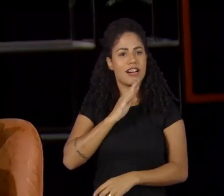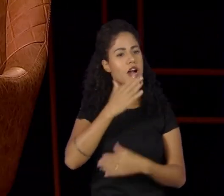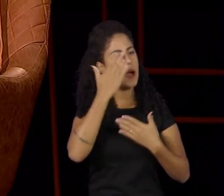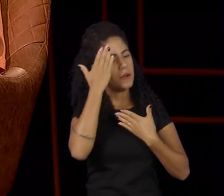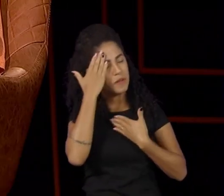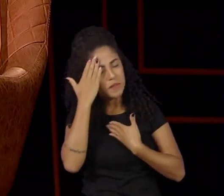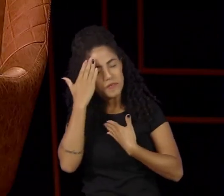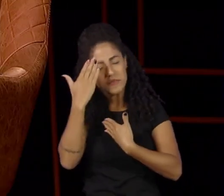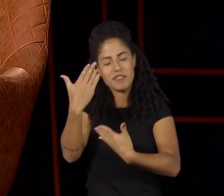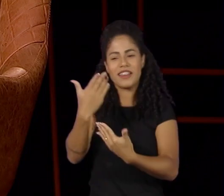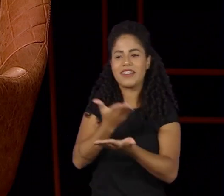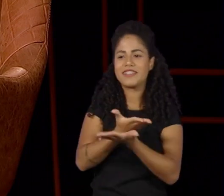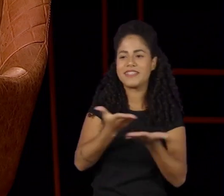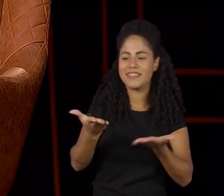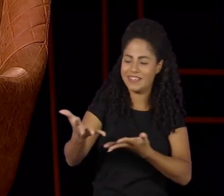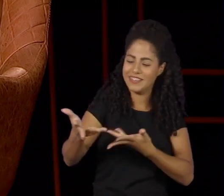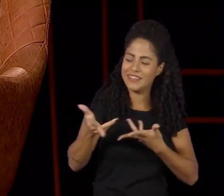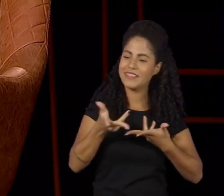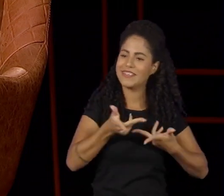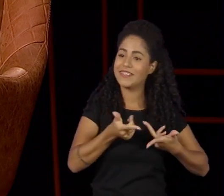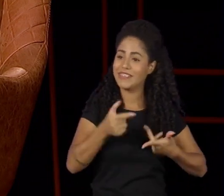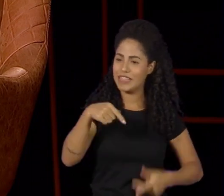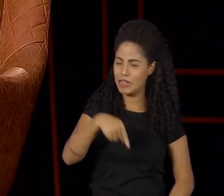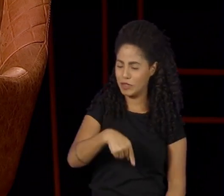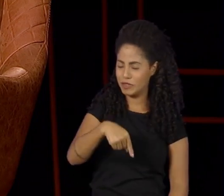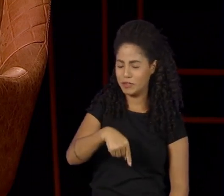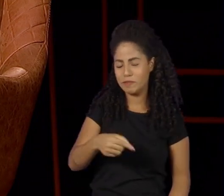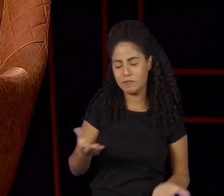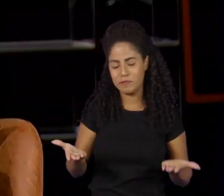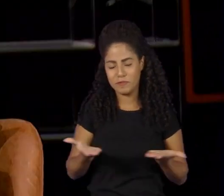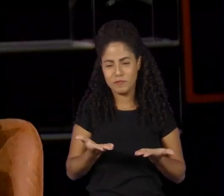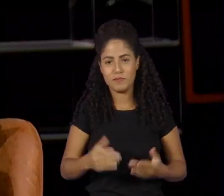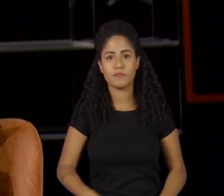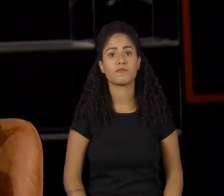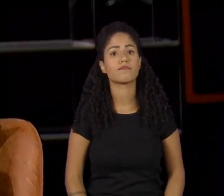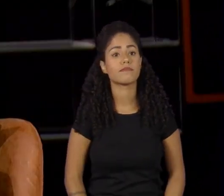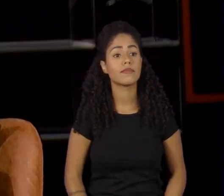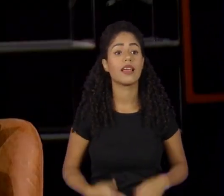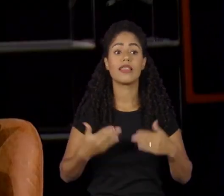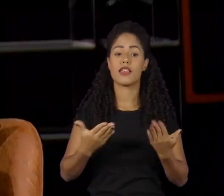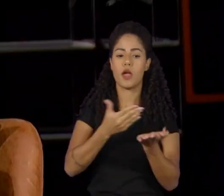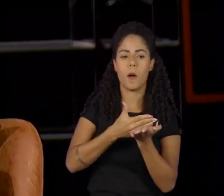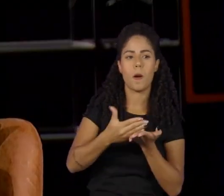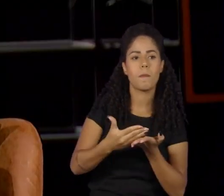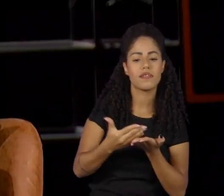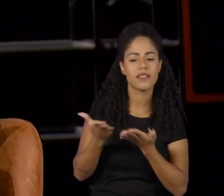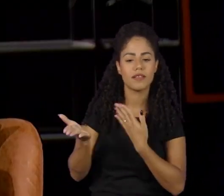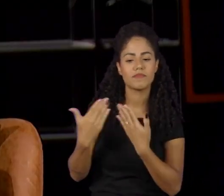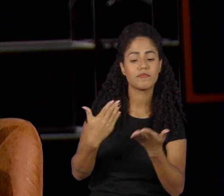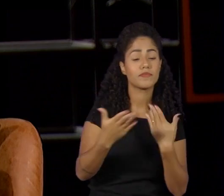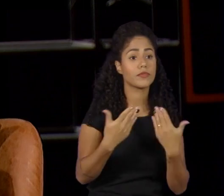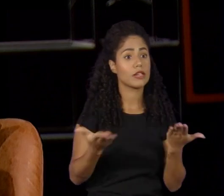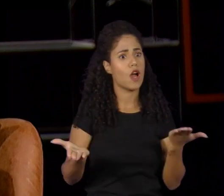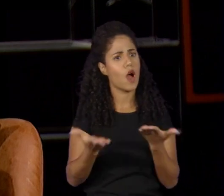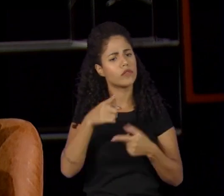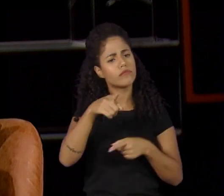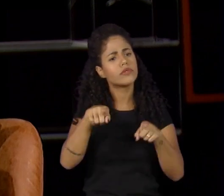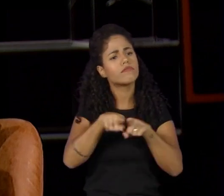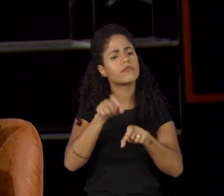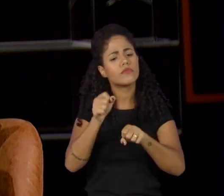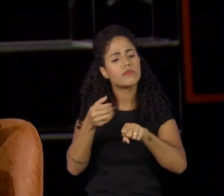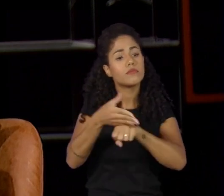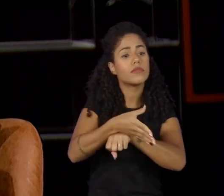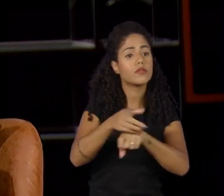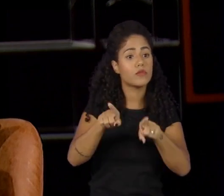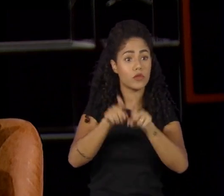nós. que agradeço o convite de estar aqui. Breda, para começar o nosso bate-papo, recentemente participou de